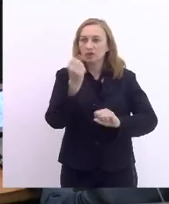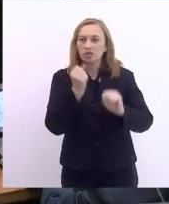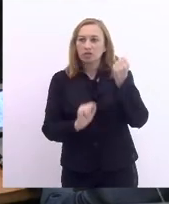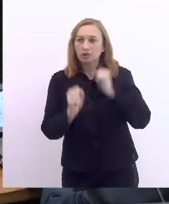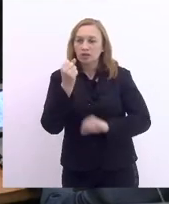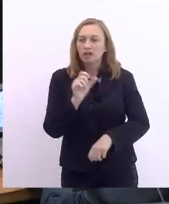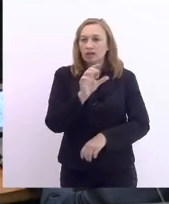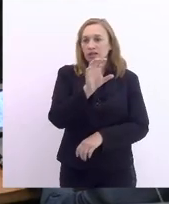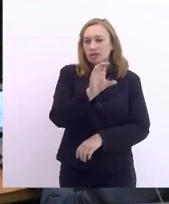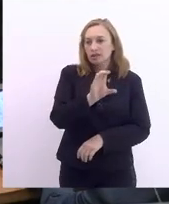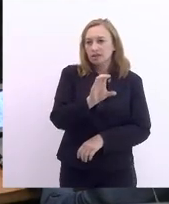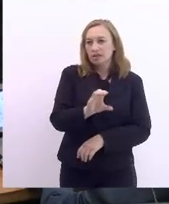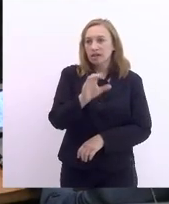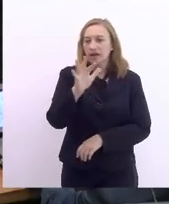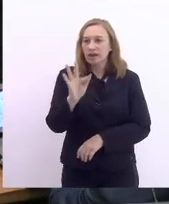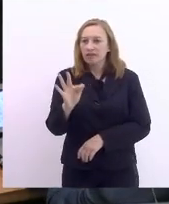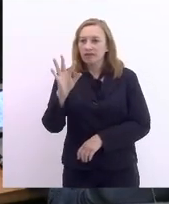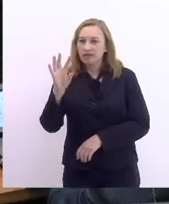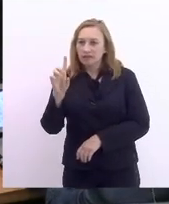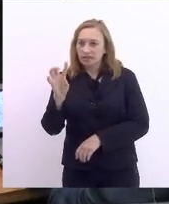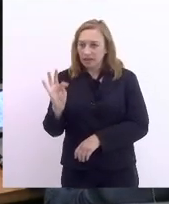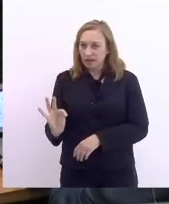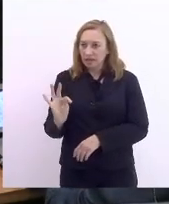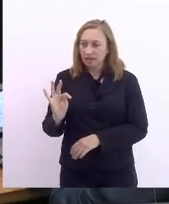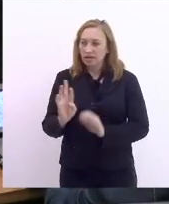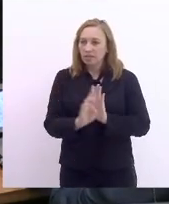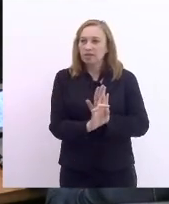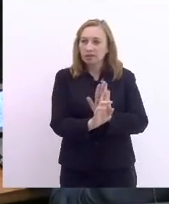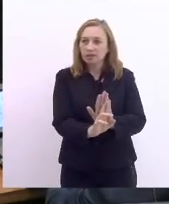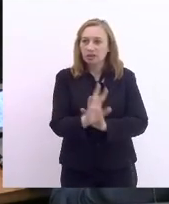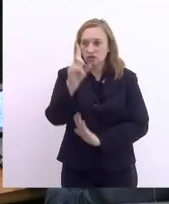cft representando a diretoria e